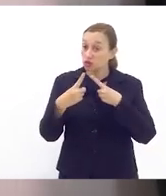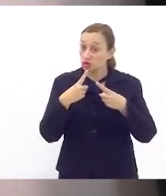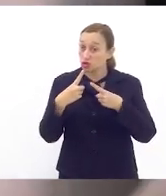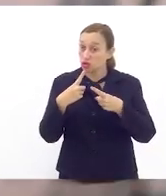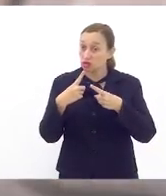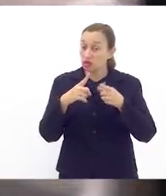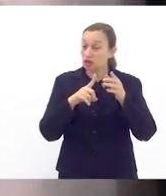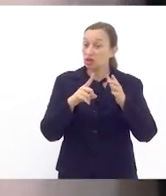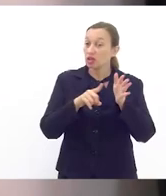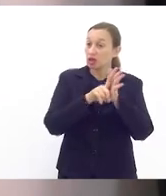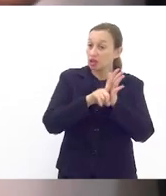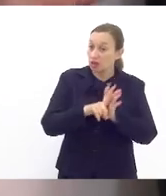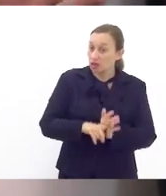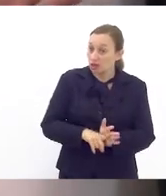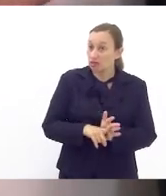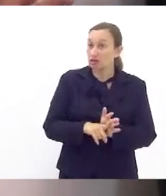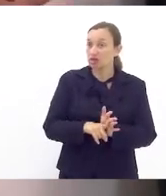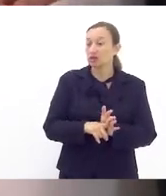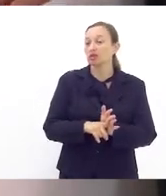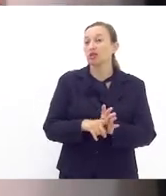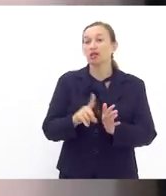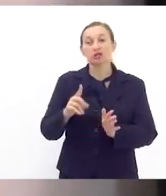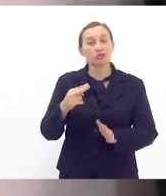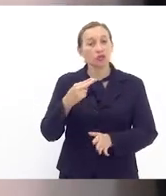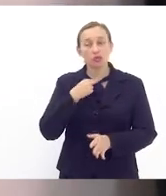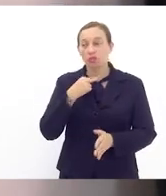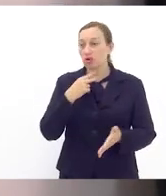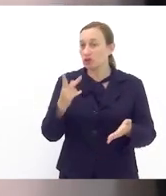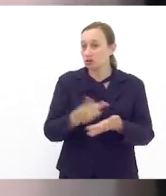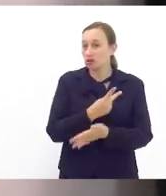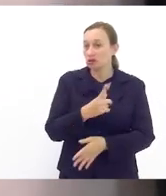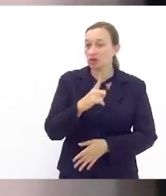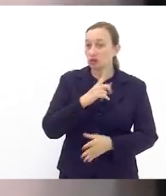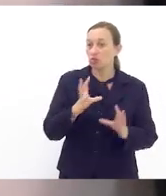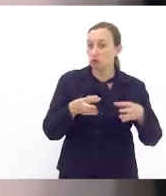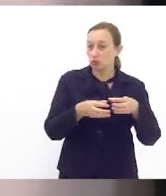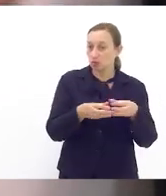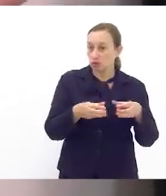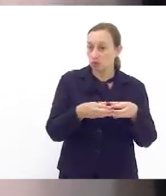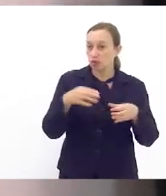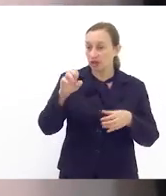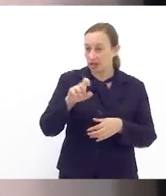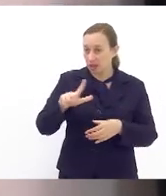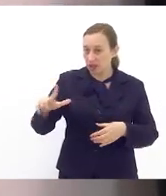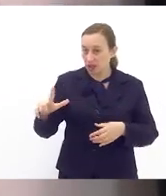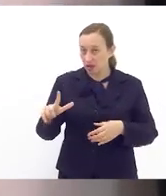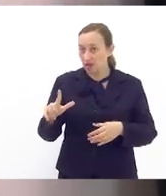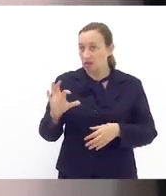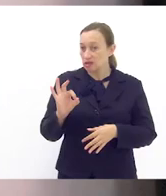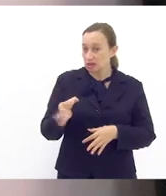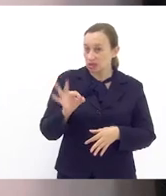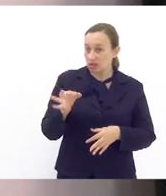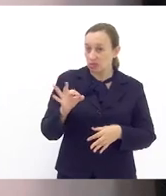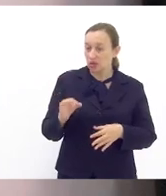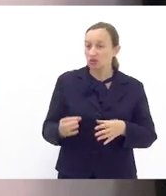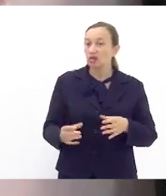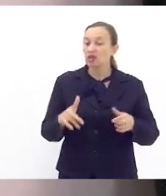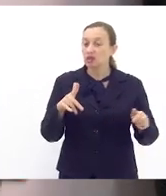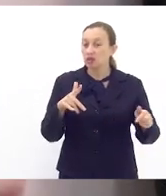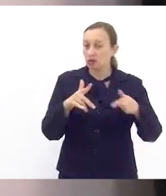revisitar esse processo porque ele não deve acontecer então tem o nosso time de rein aí que normalmente é quem faz o